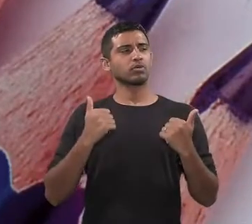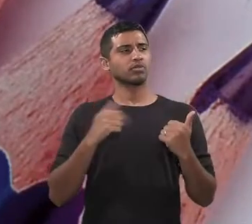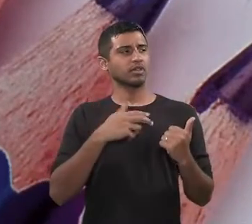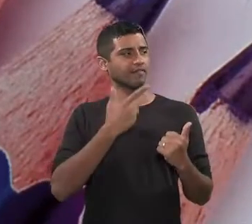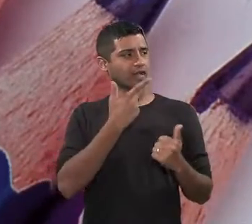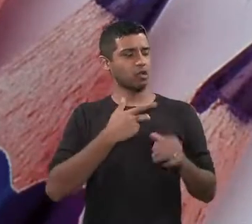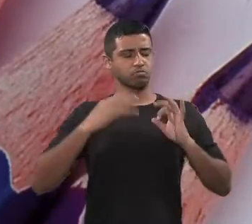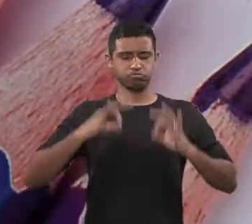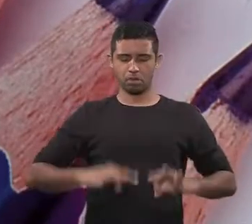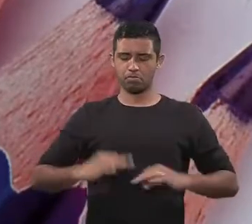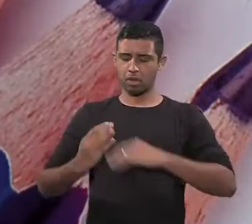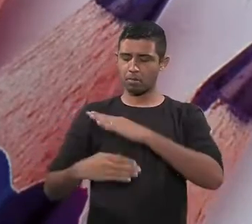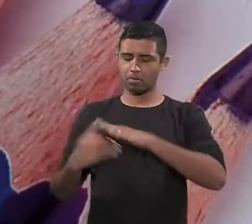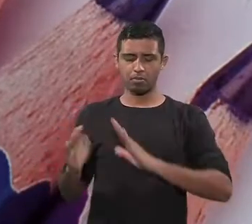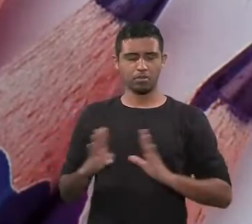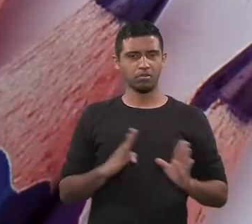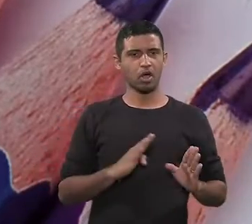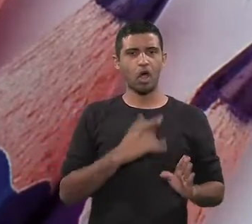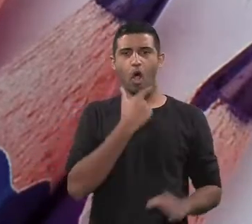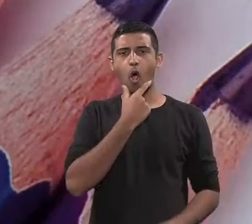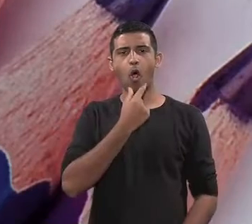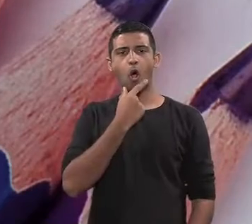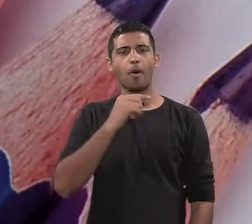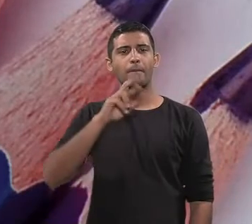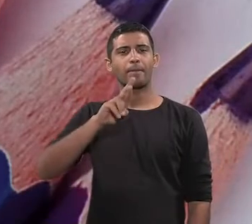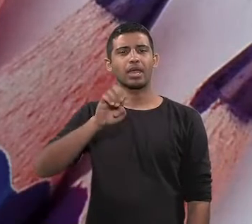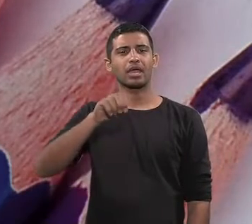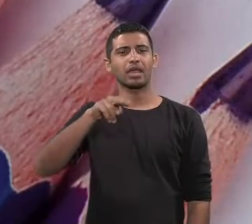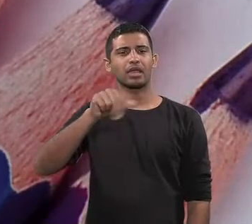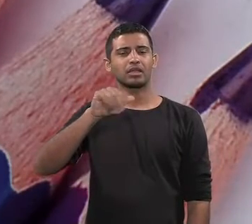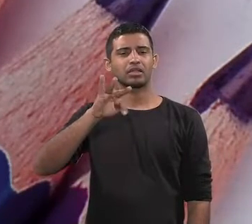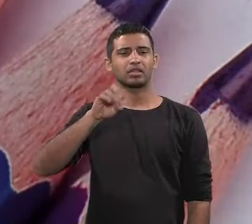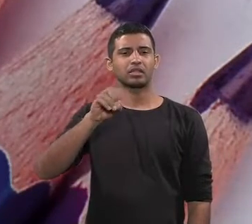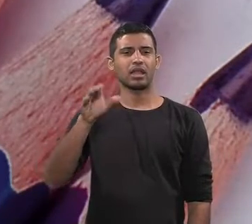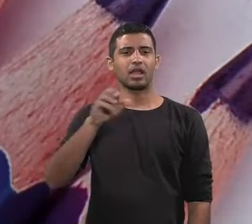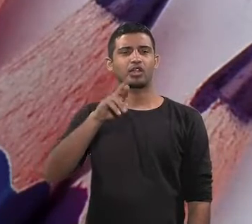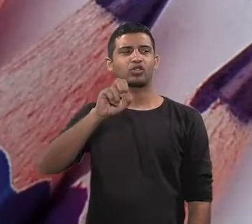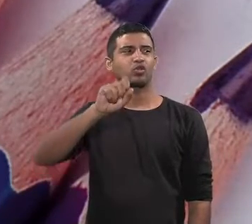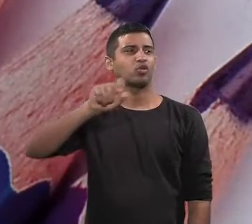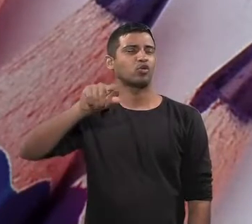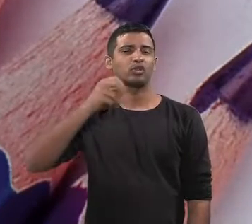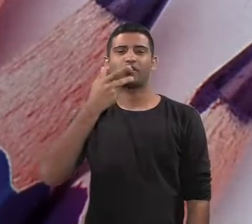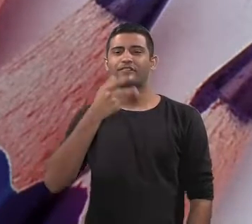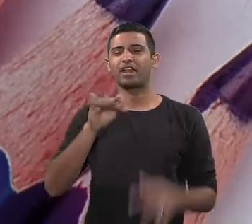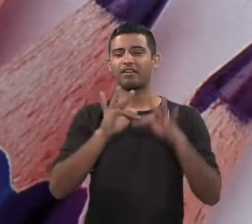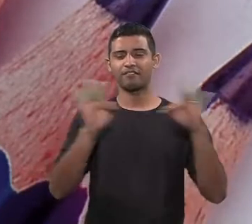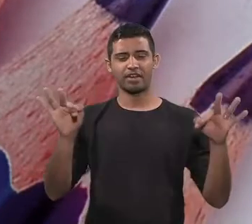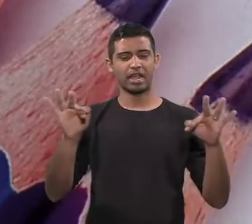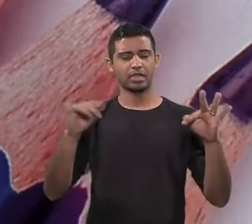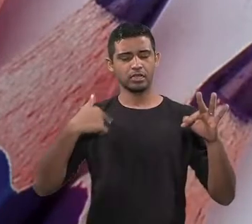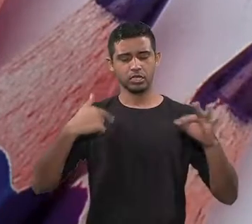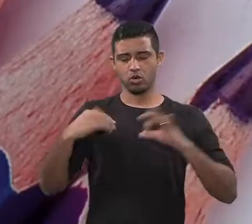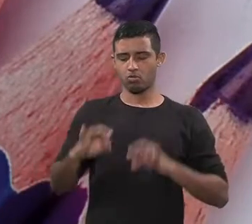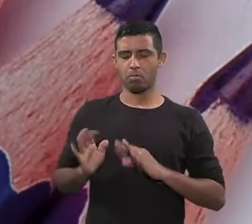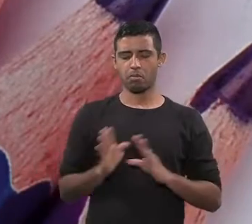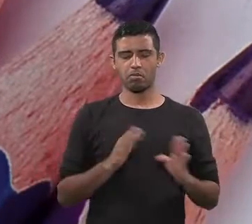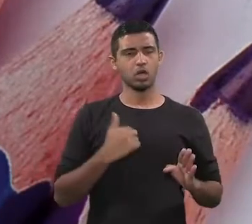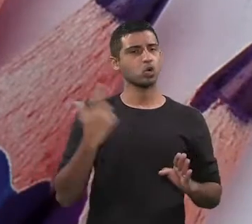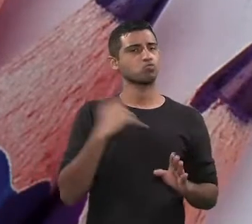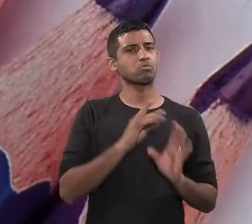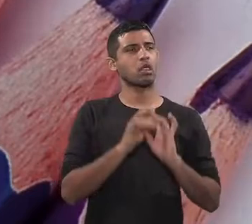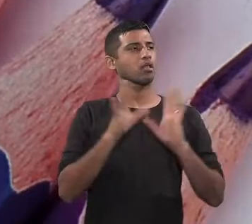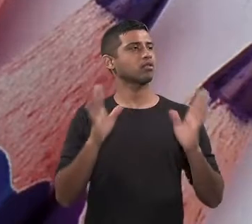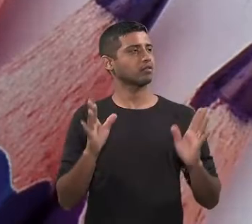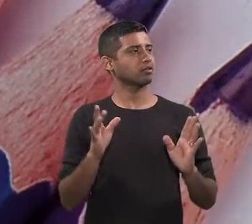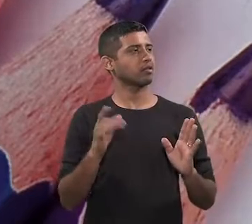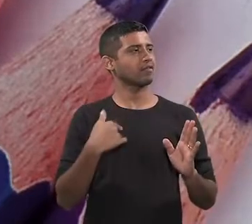de disciplina, Renato Russo, disciplina é liberdade. Exatamente. Então, é muito interessante esse